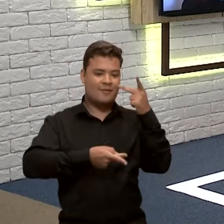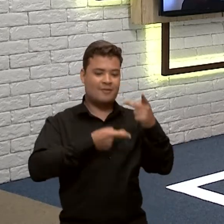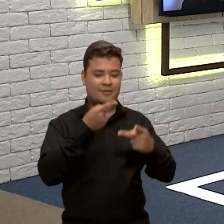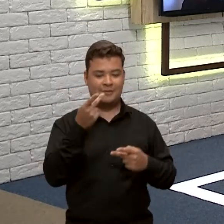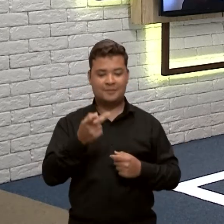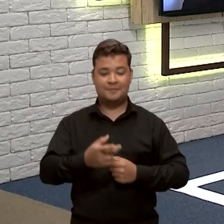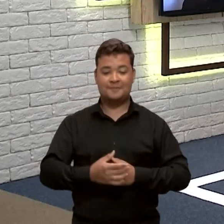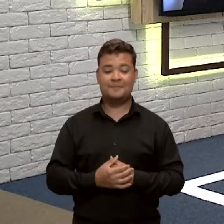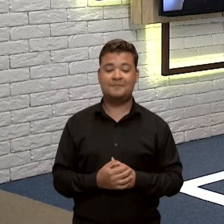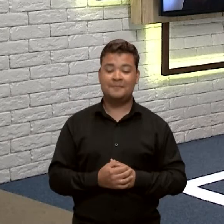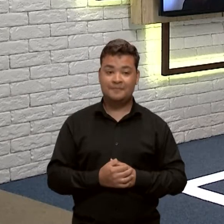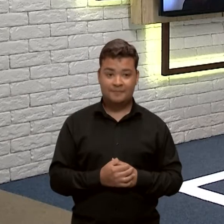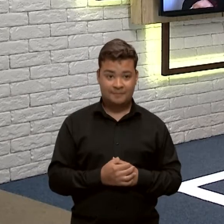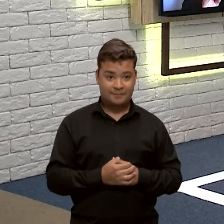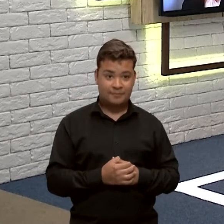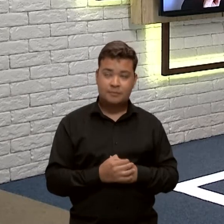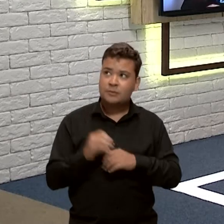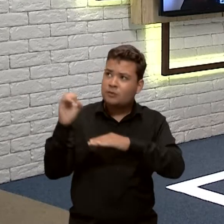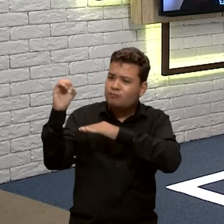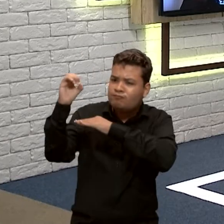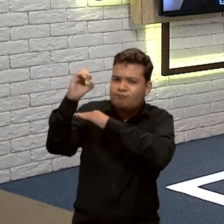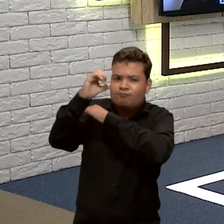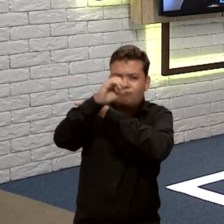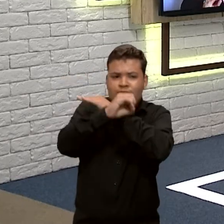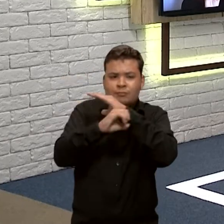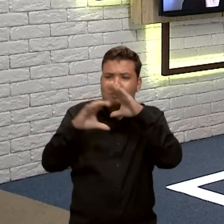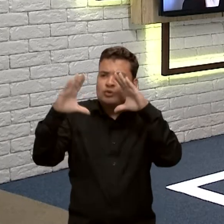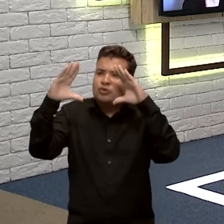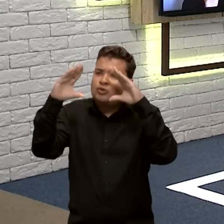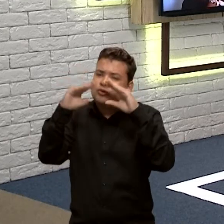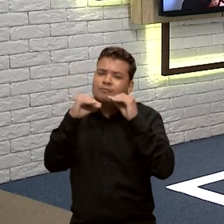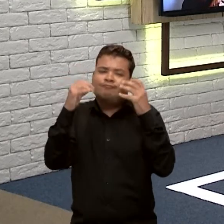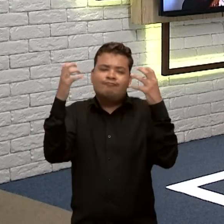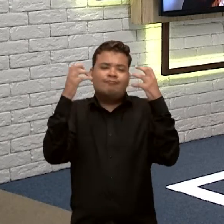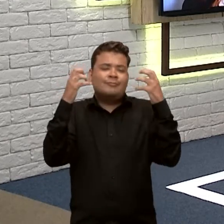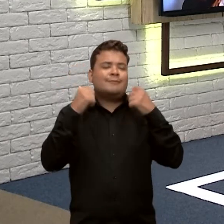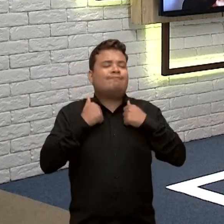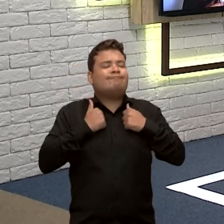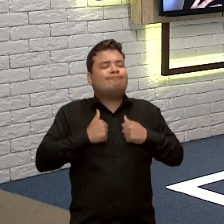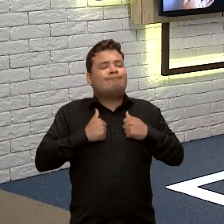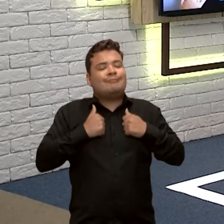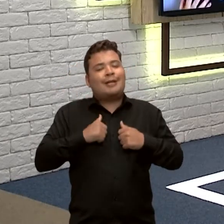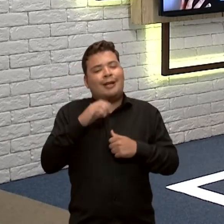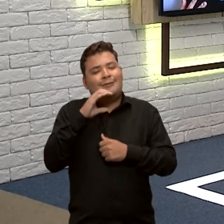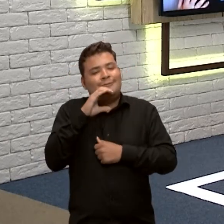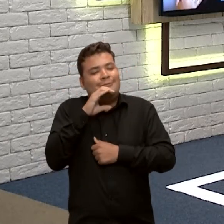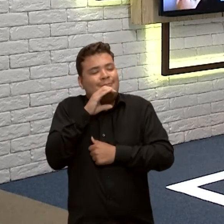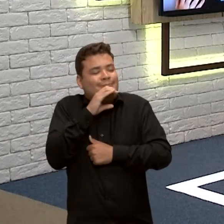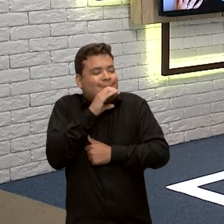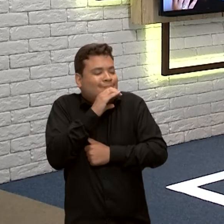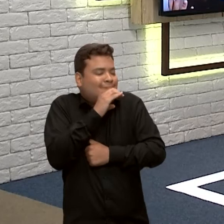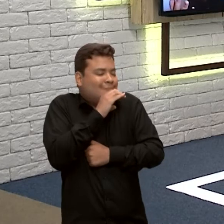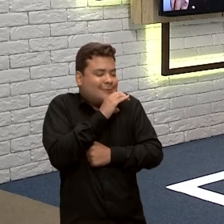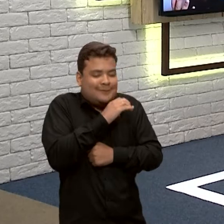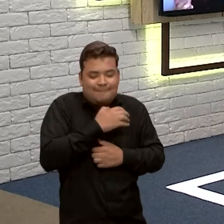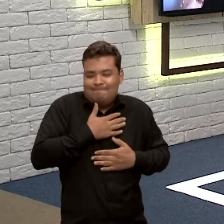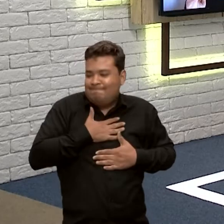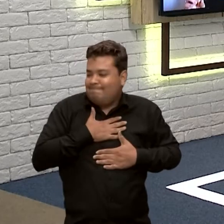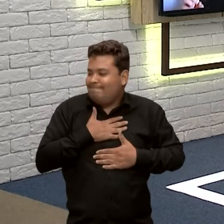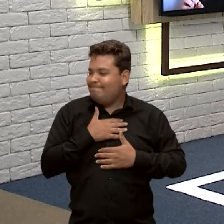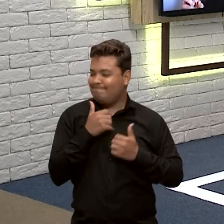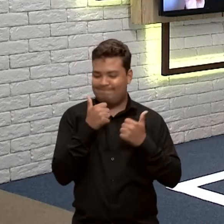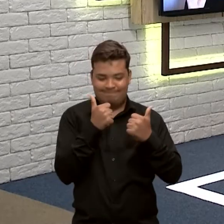Quando a noite chegar, um bom banho, bem quentinha, sensação de bem-estar,